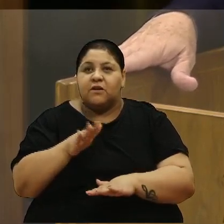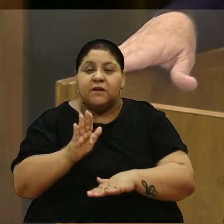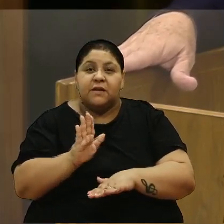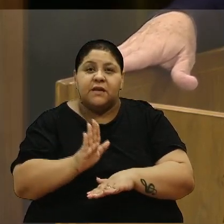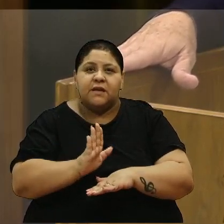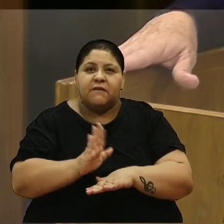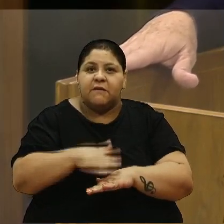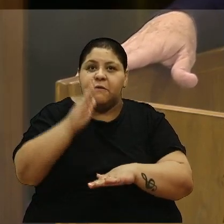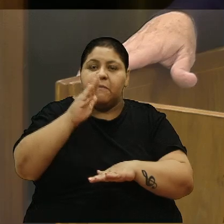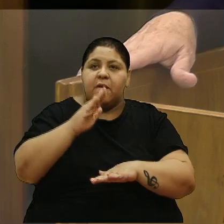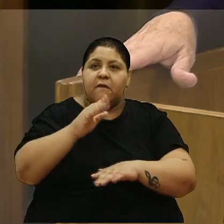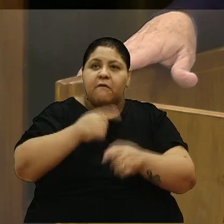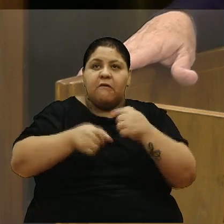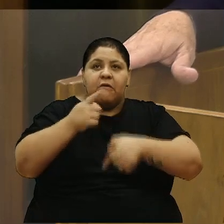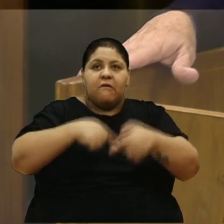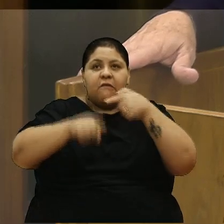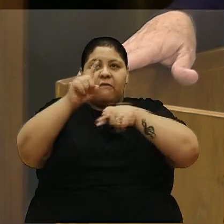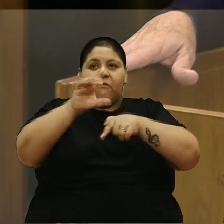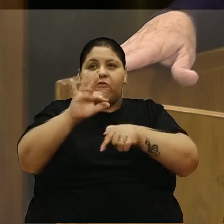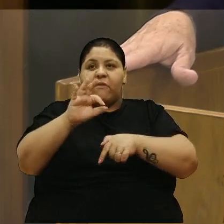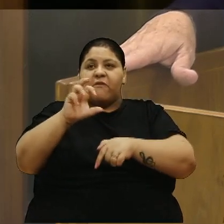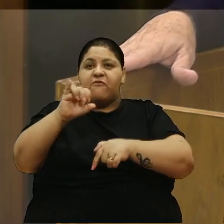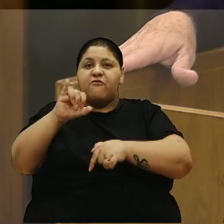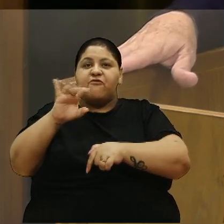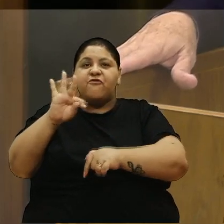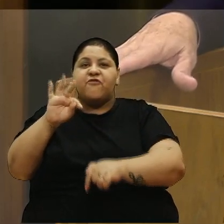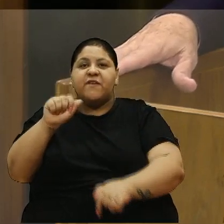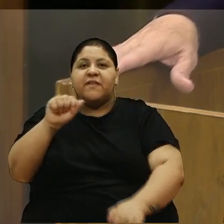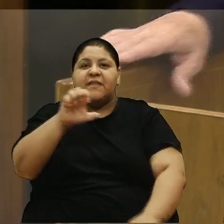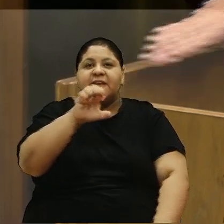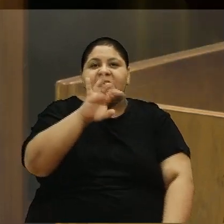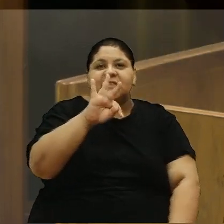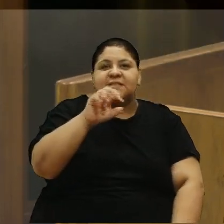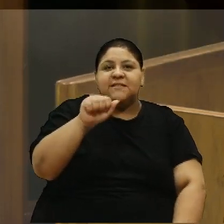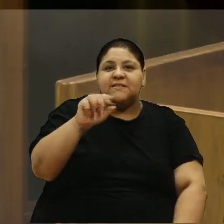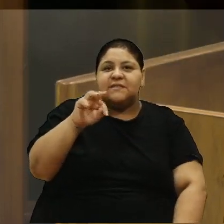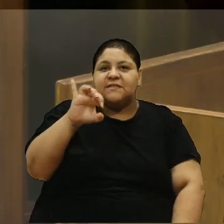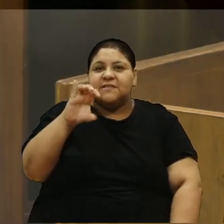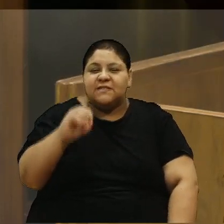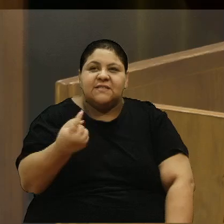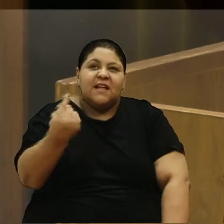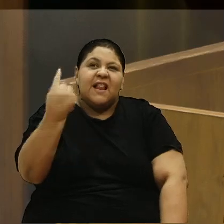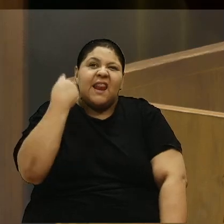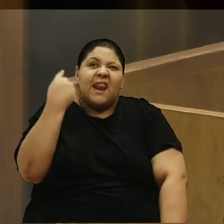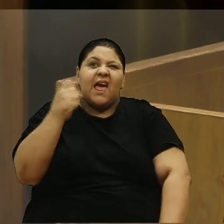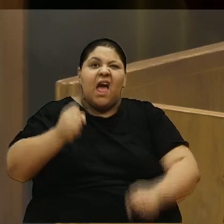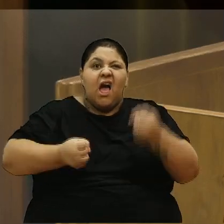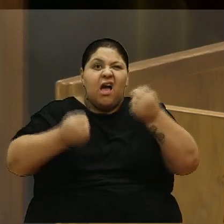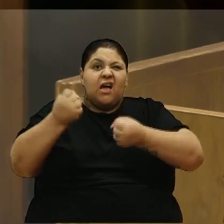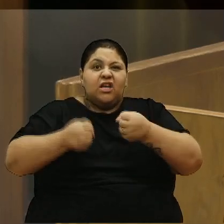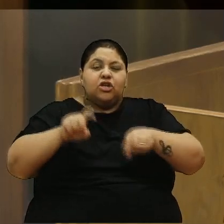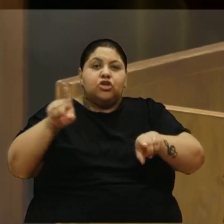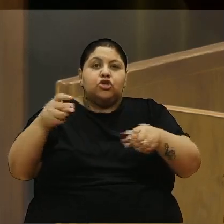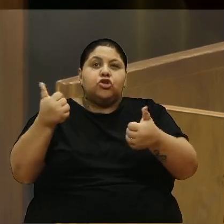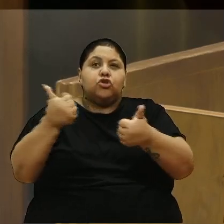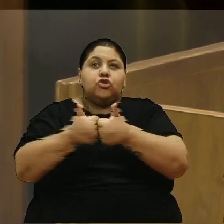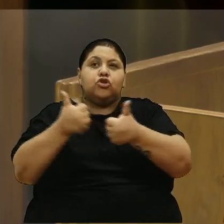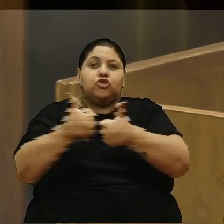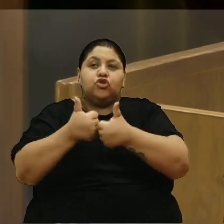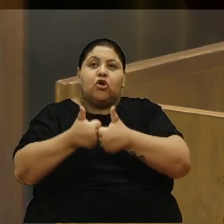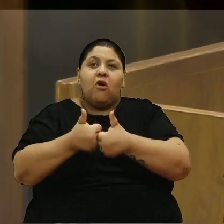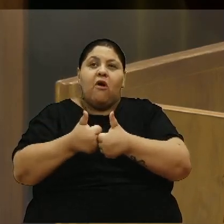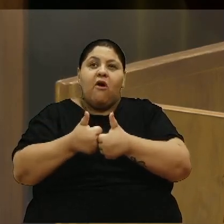projetou a Autotrave foi uma fita estática. Naquele tempo, os automóveis eram pura lata. Tu ia abrir a porta, dava o